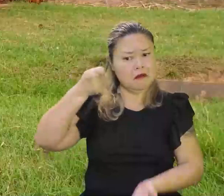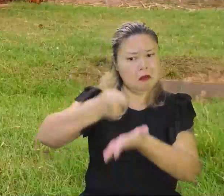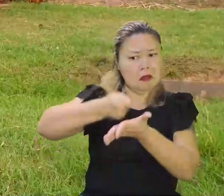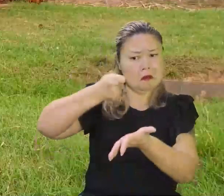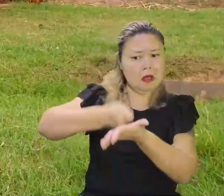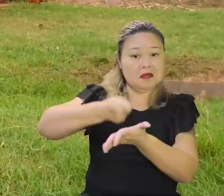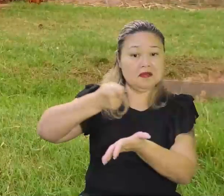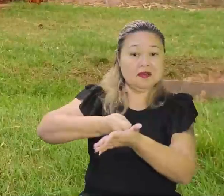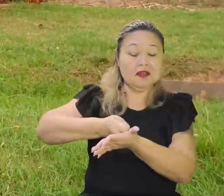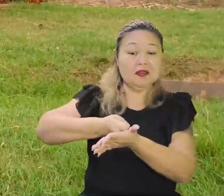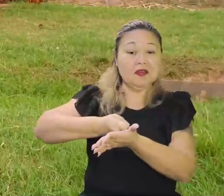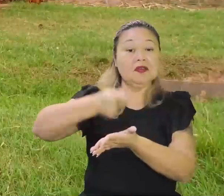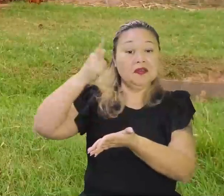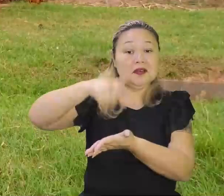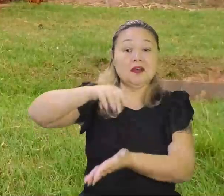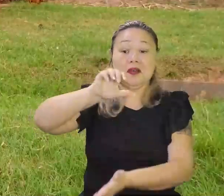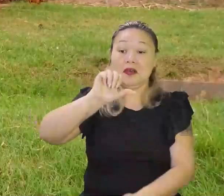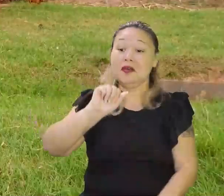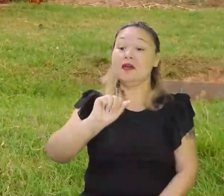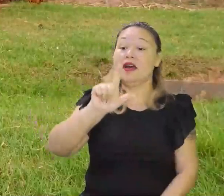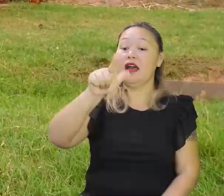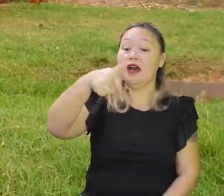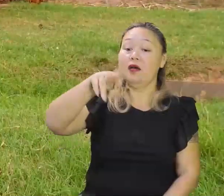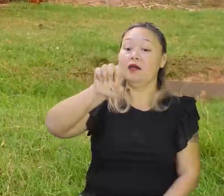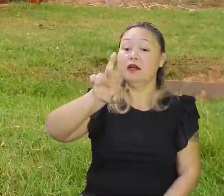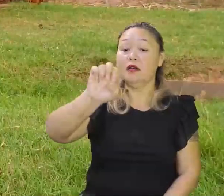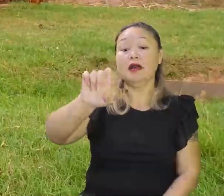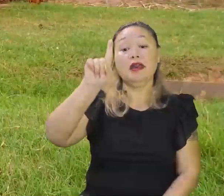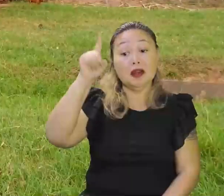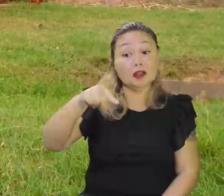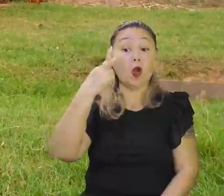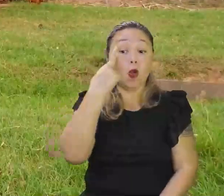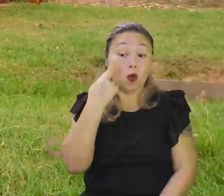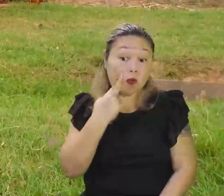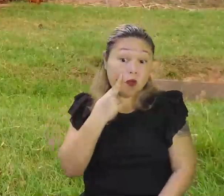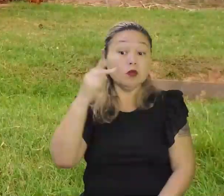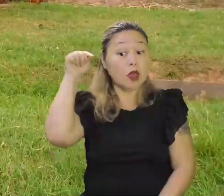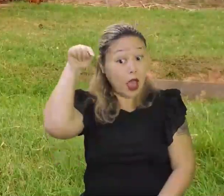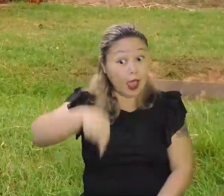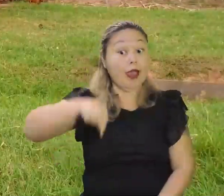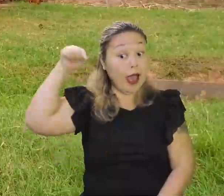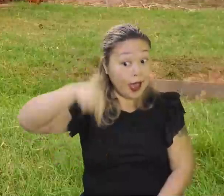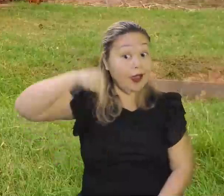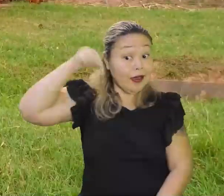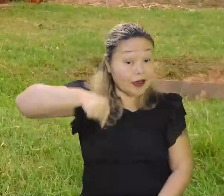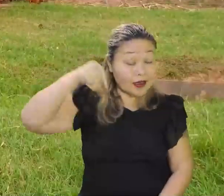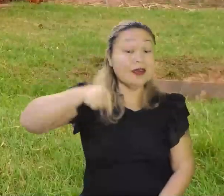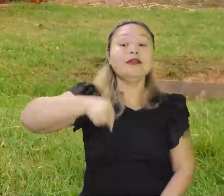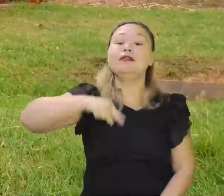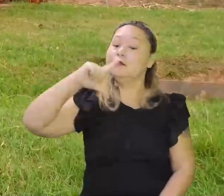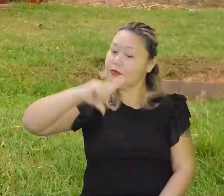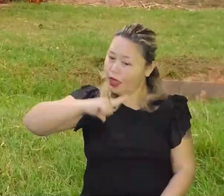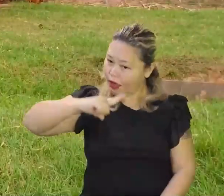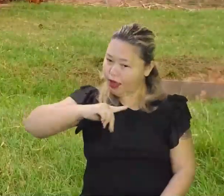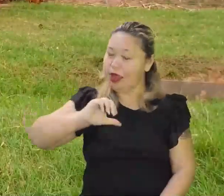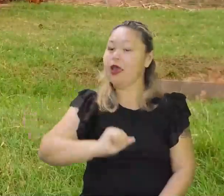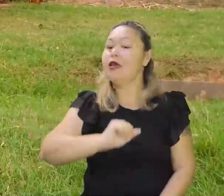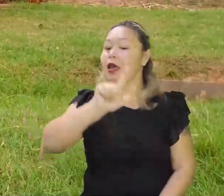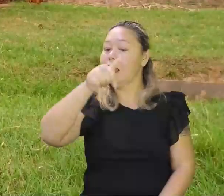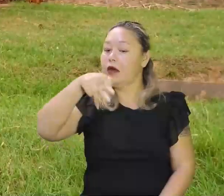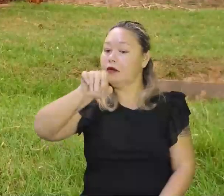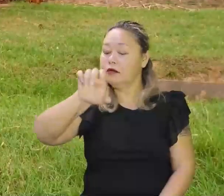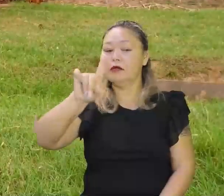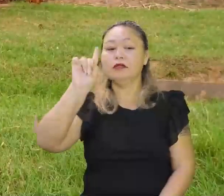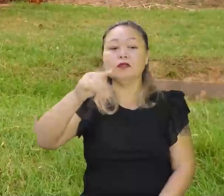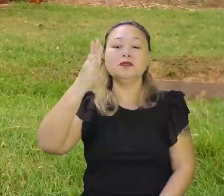que tenha também o alqueire rondoniense. Porque Rondônia já tem porte para ter o alqueire de Rondônia. Gostei da